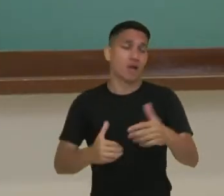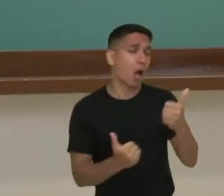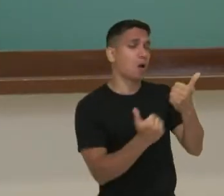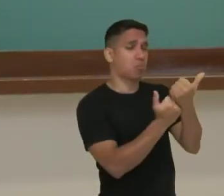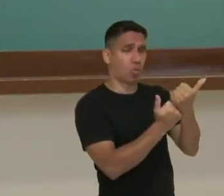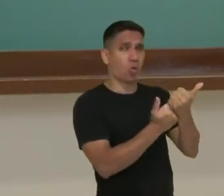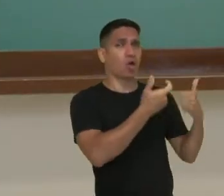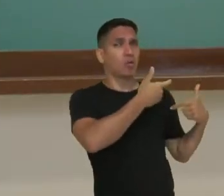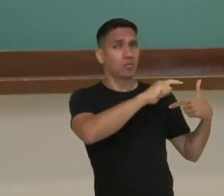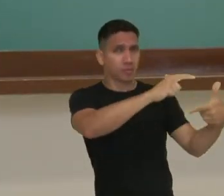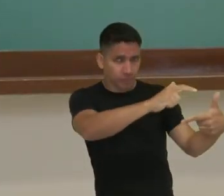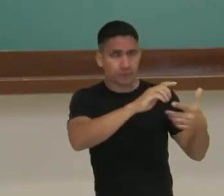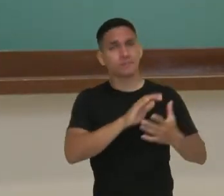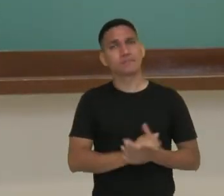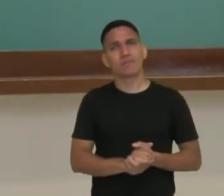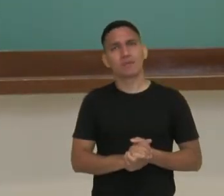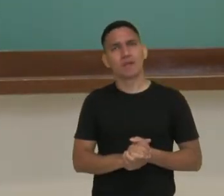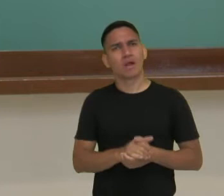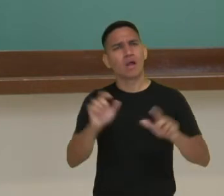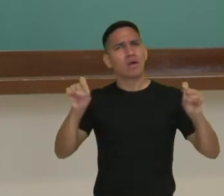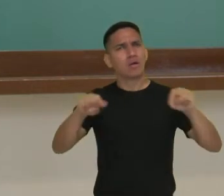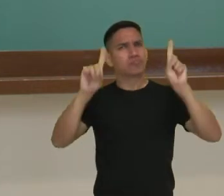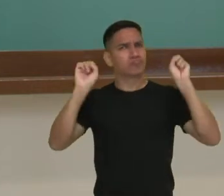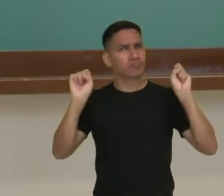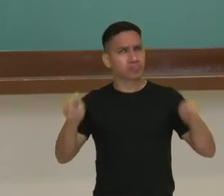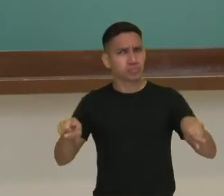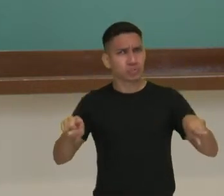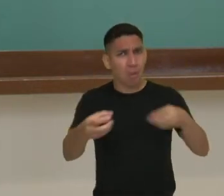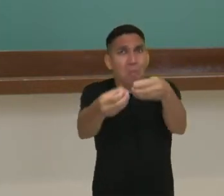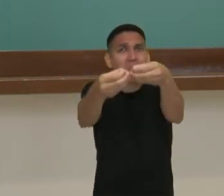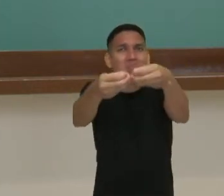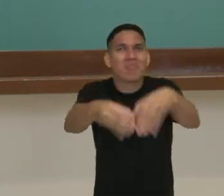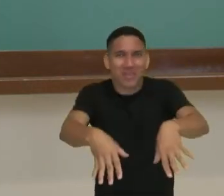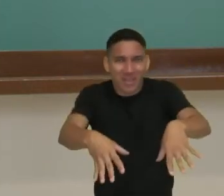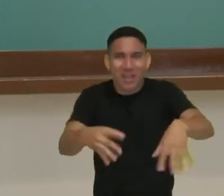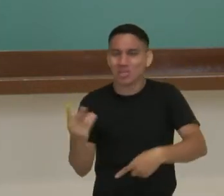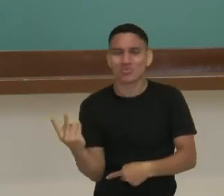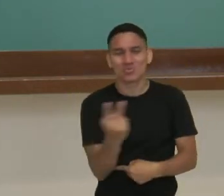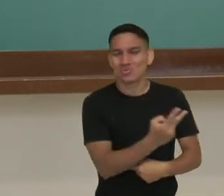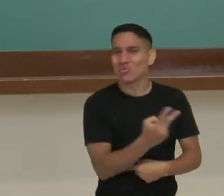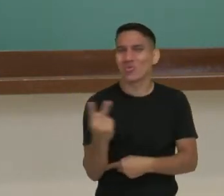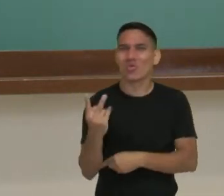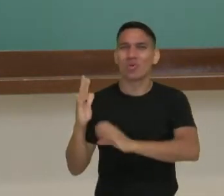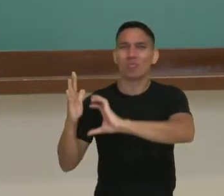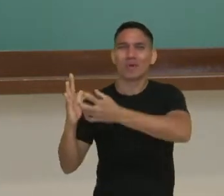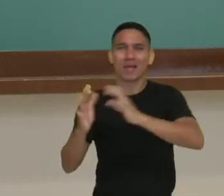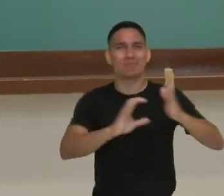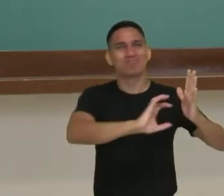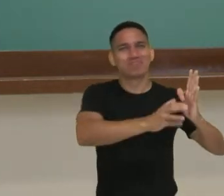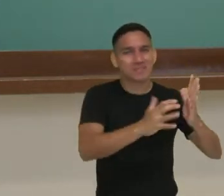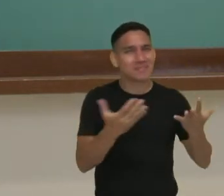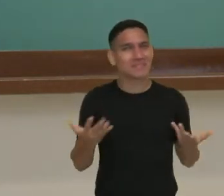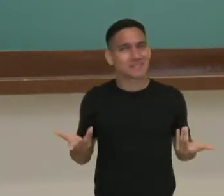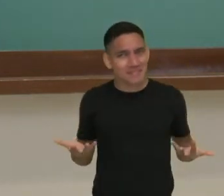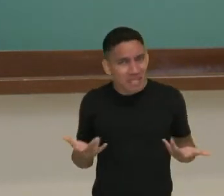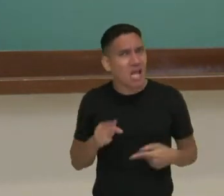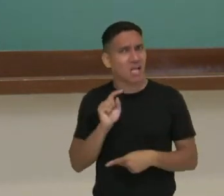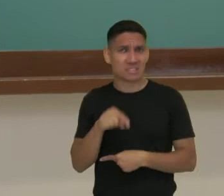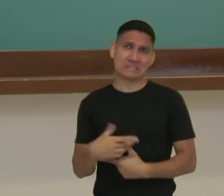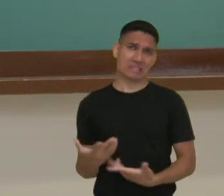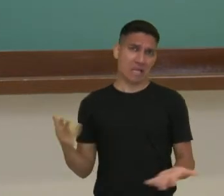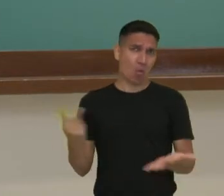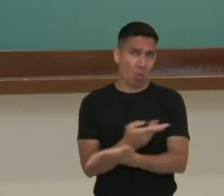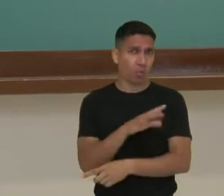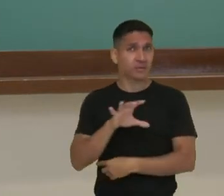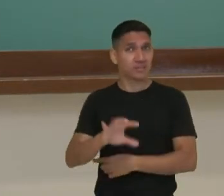ideias dos conservadores, ela não veio prejudicar ainda mais as relações entre esses dois partidos, que